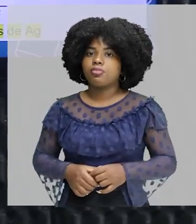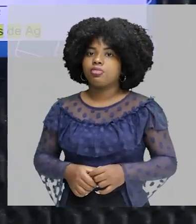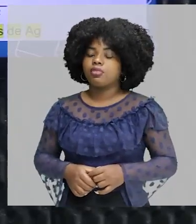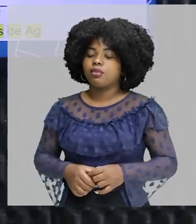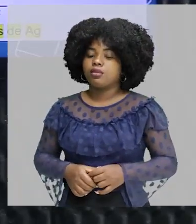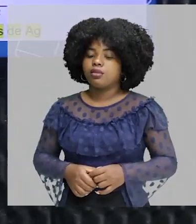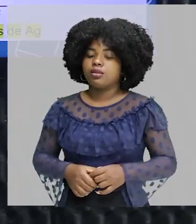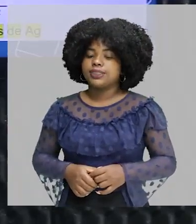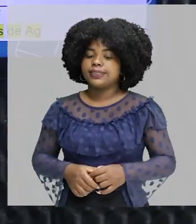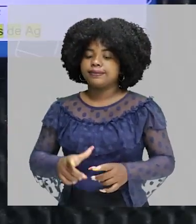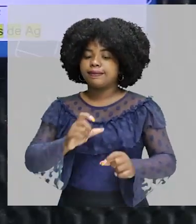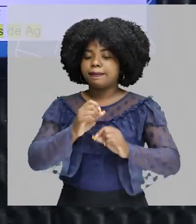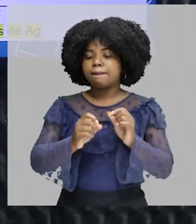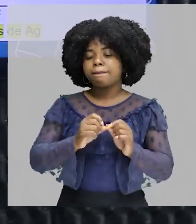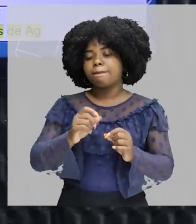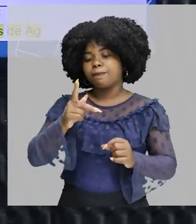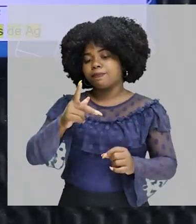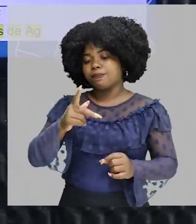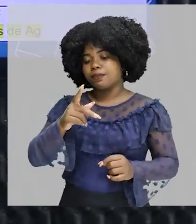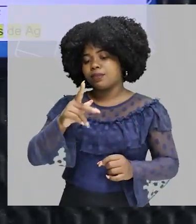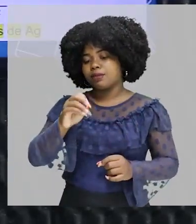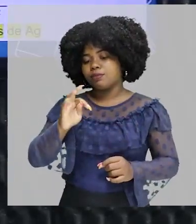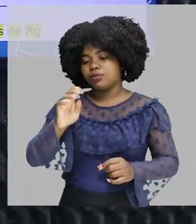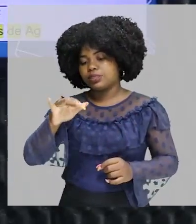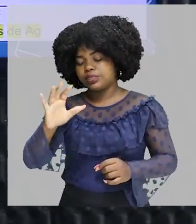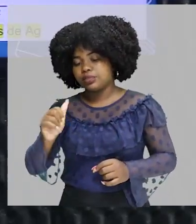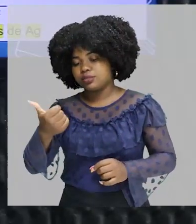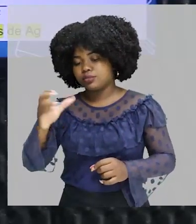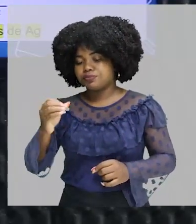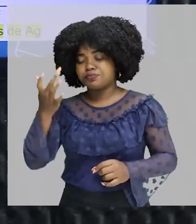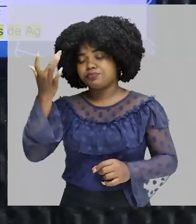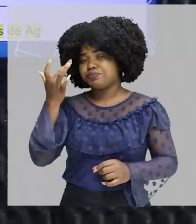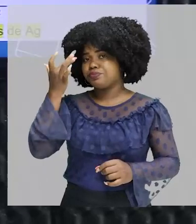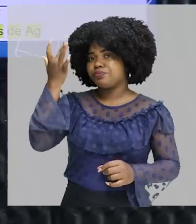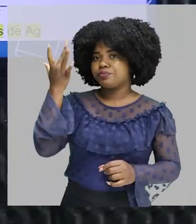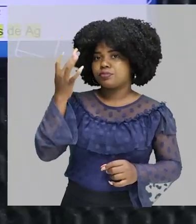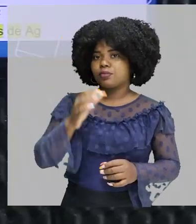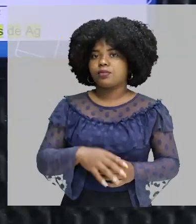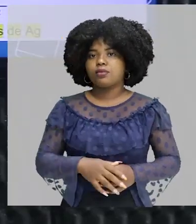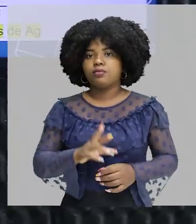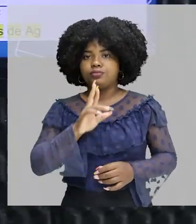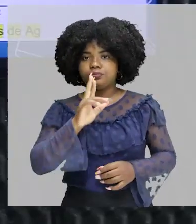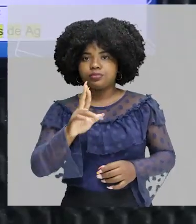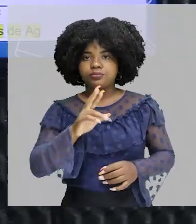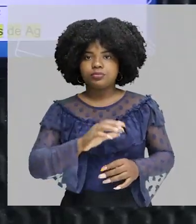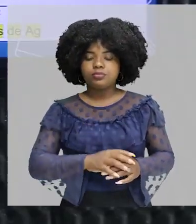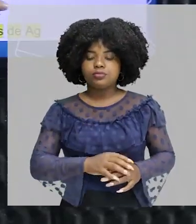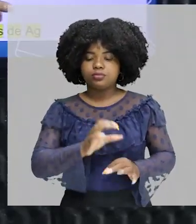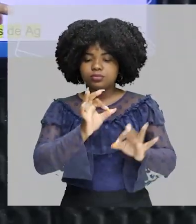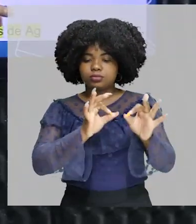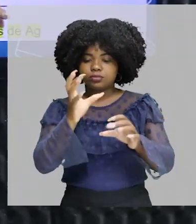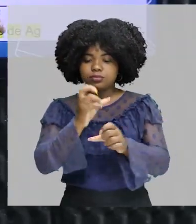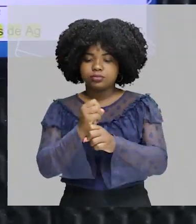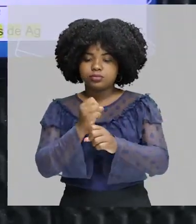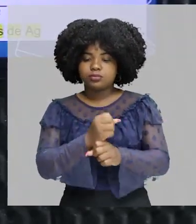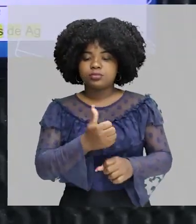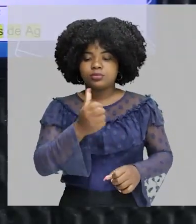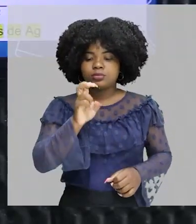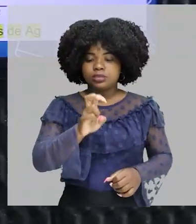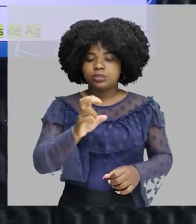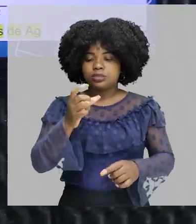potência de 10, no entanto, com potência de 10 fica muito fácil o cálculo. Olha só, 5 vezes 6,